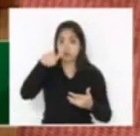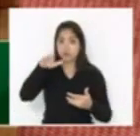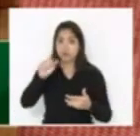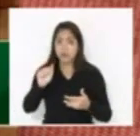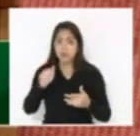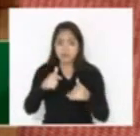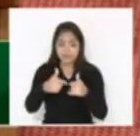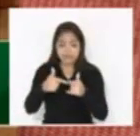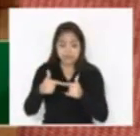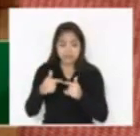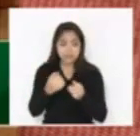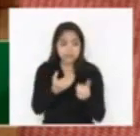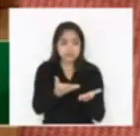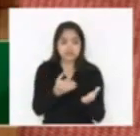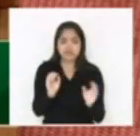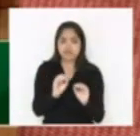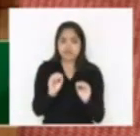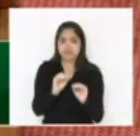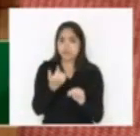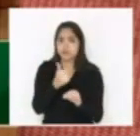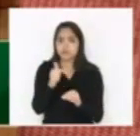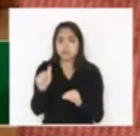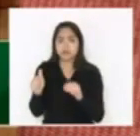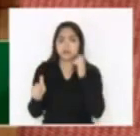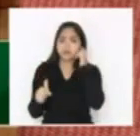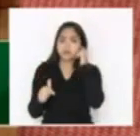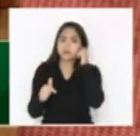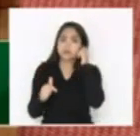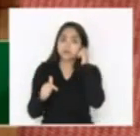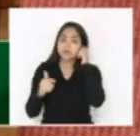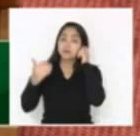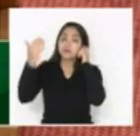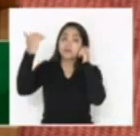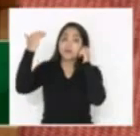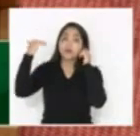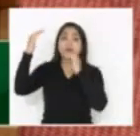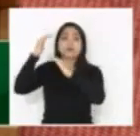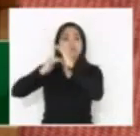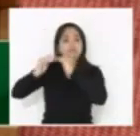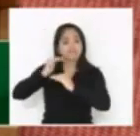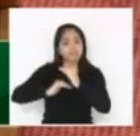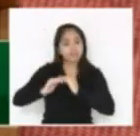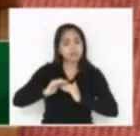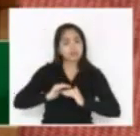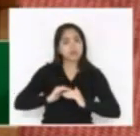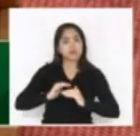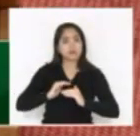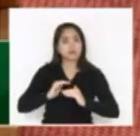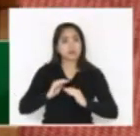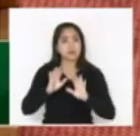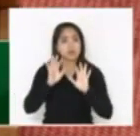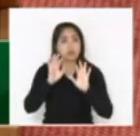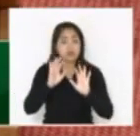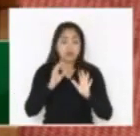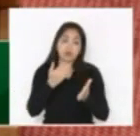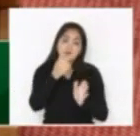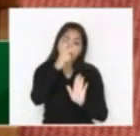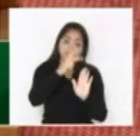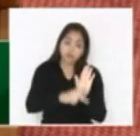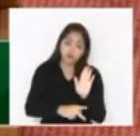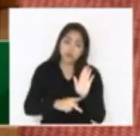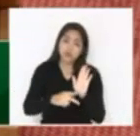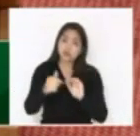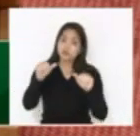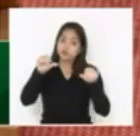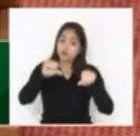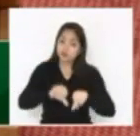ao passado. Eu não acredito, né? Por isso eu tenho convicção que é um projeto que já nasceu morto, não